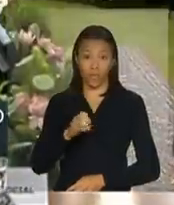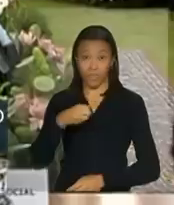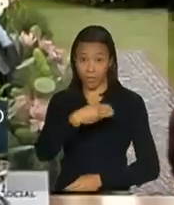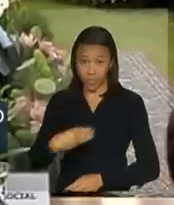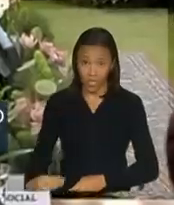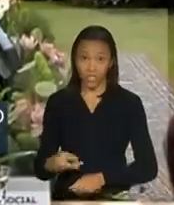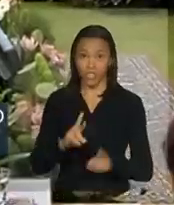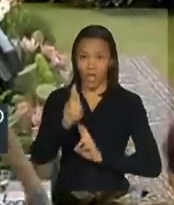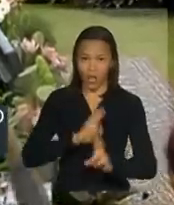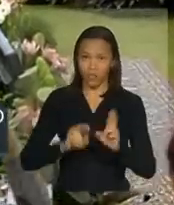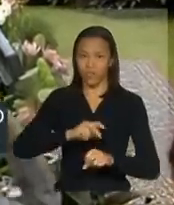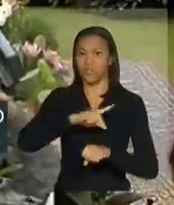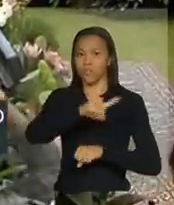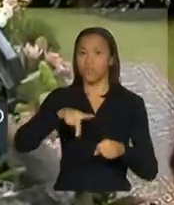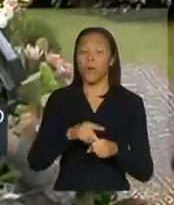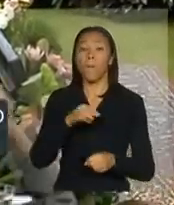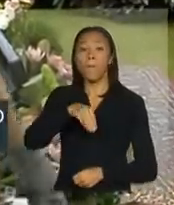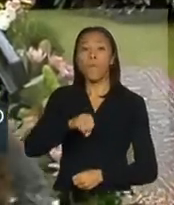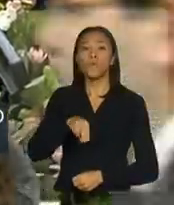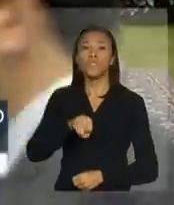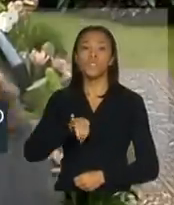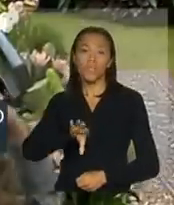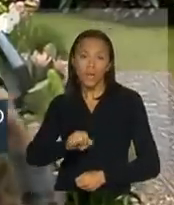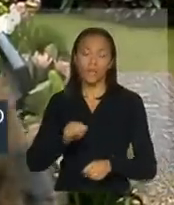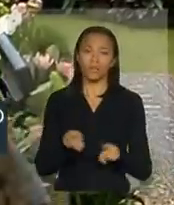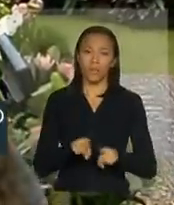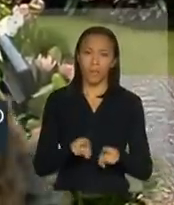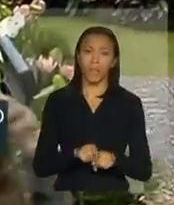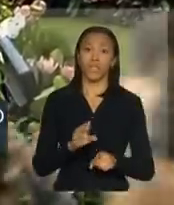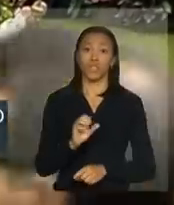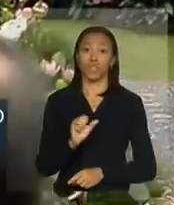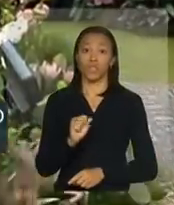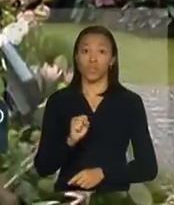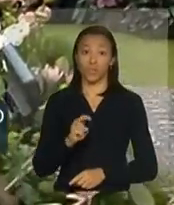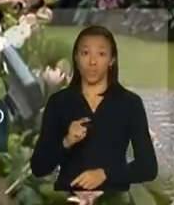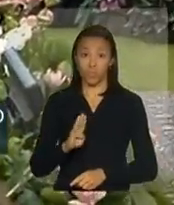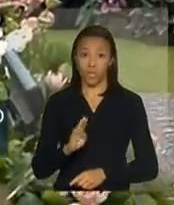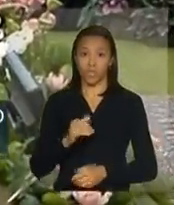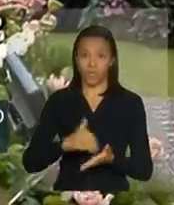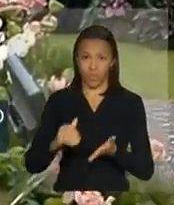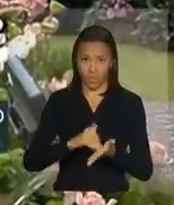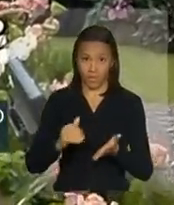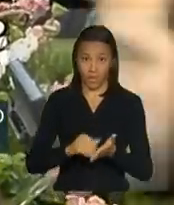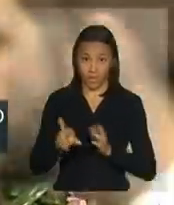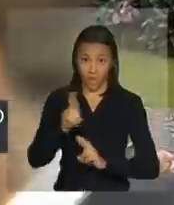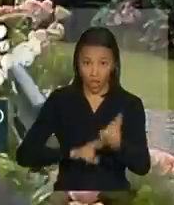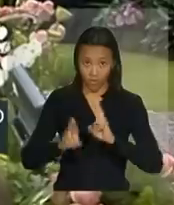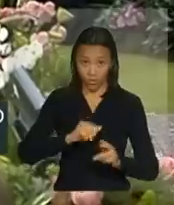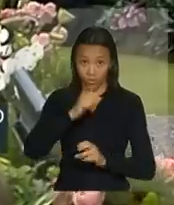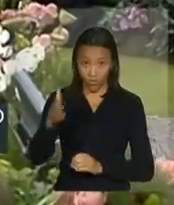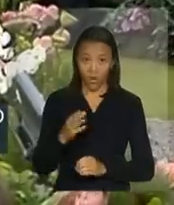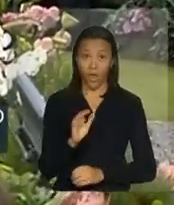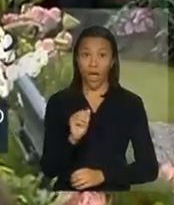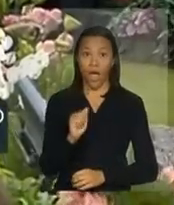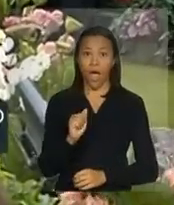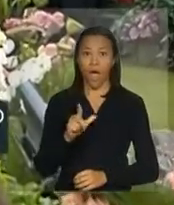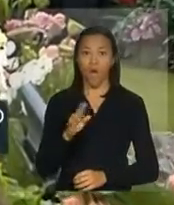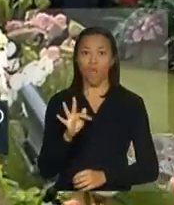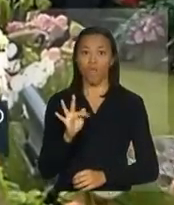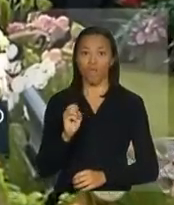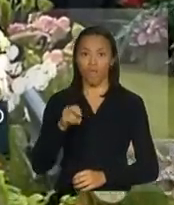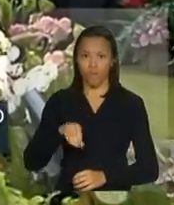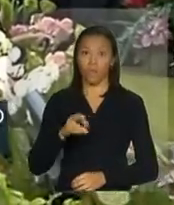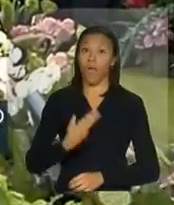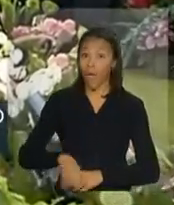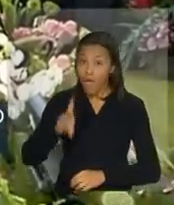Relações Exteriores, Mônica Mutis. O subsecretário de Relações Exteriores, Alfonso Silva Navarro, representa